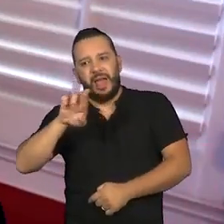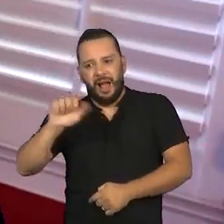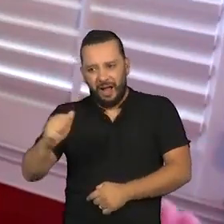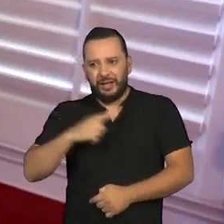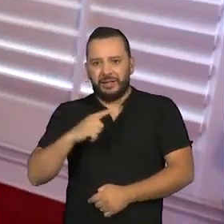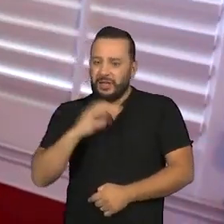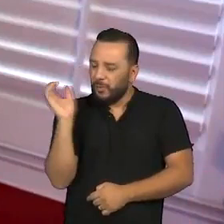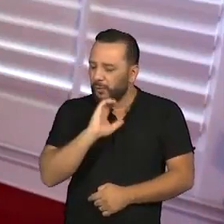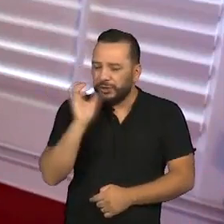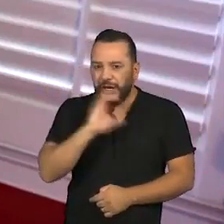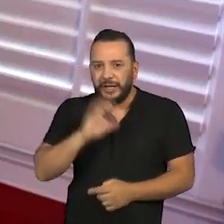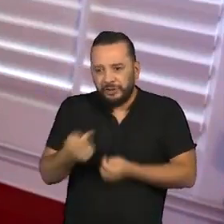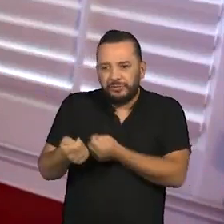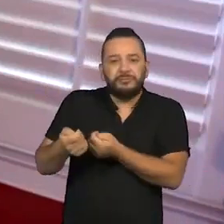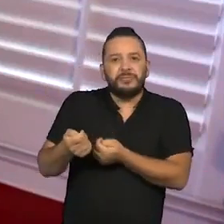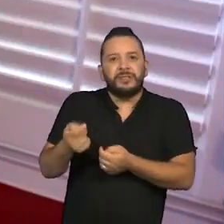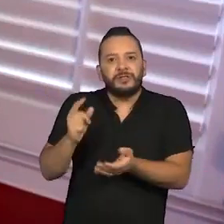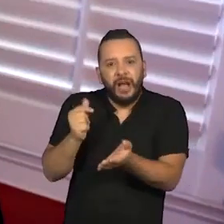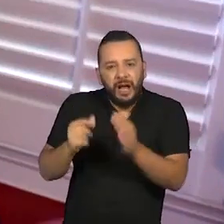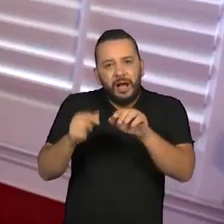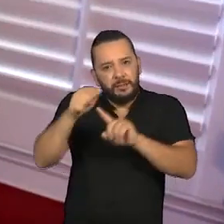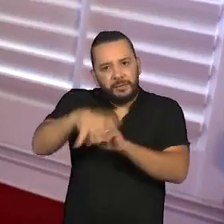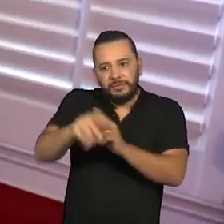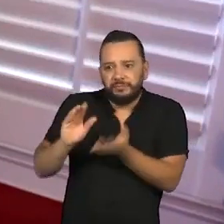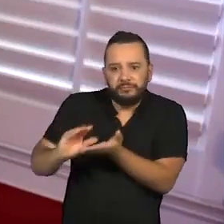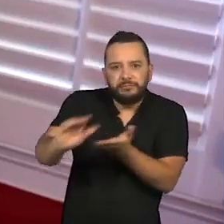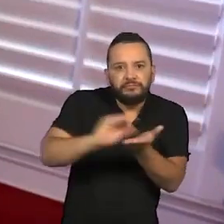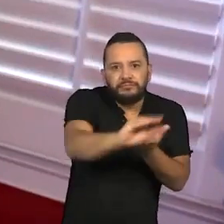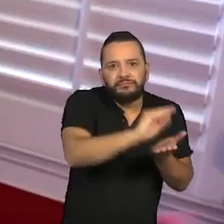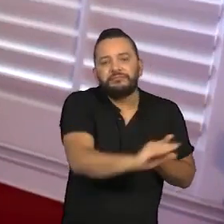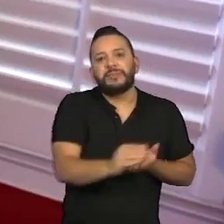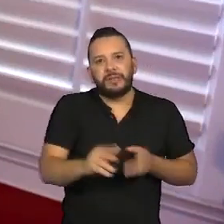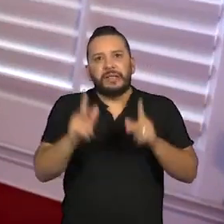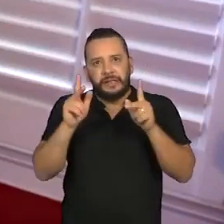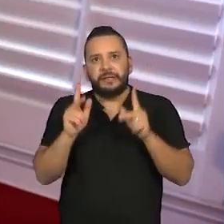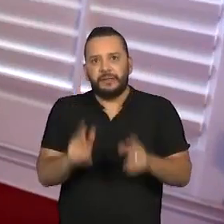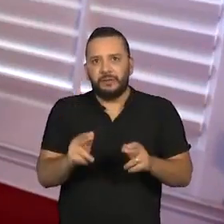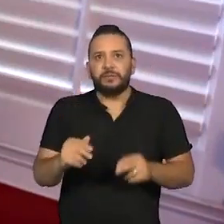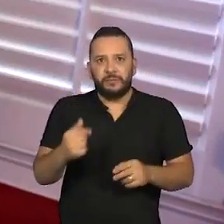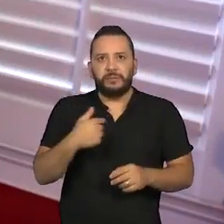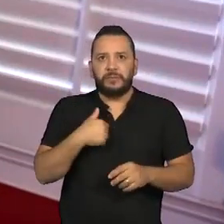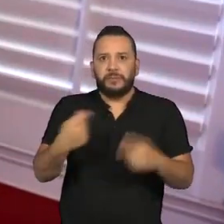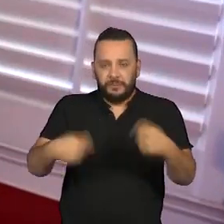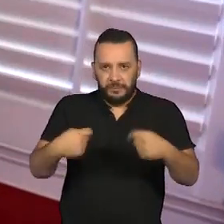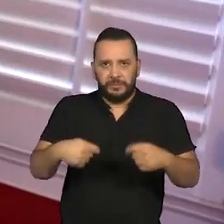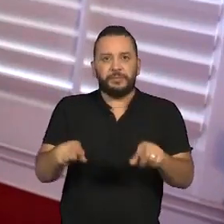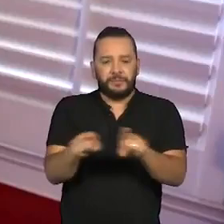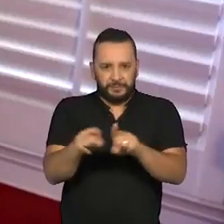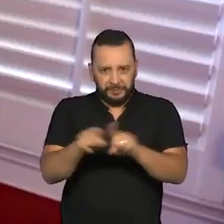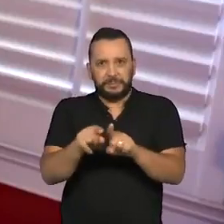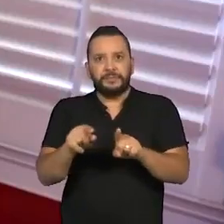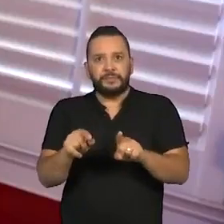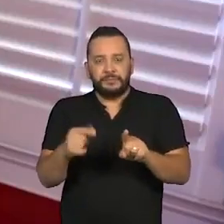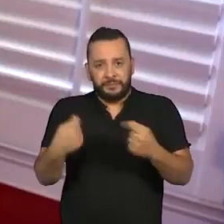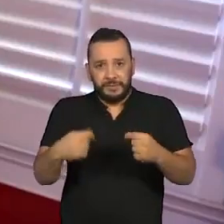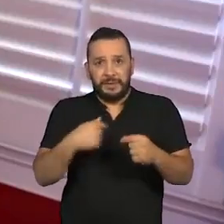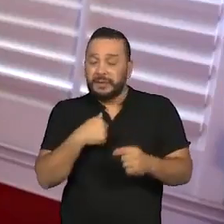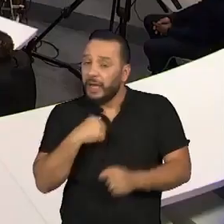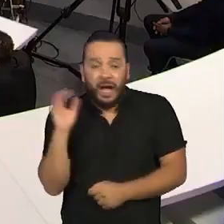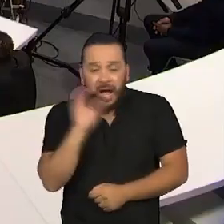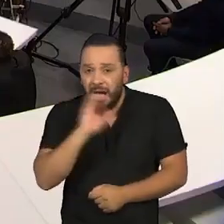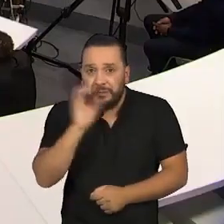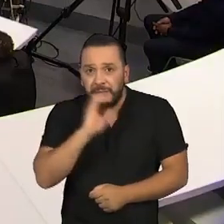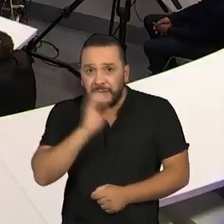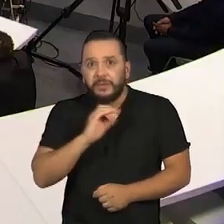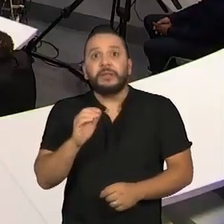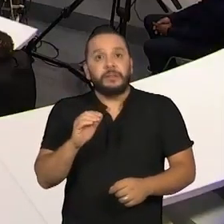mais abrangente, como faz o FED, o Banco Central Americano, como faz o Banco da Inglaterra, como faz o Banco do Japão, como faz o Banco Central. E